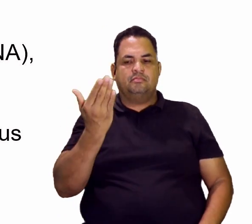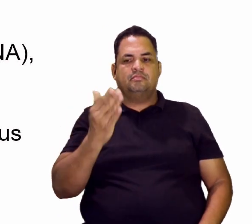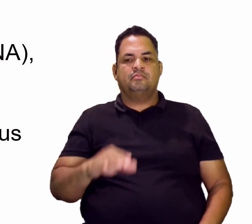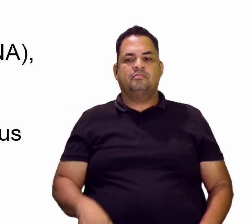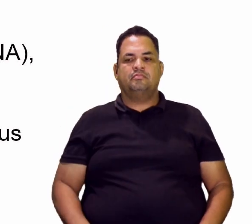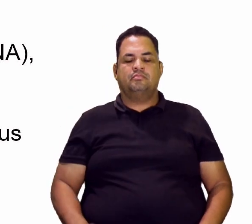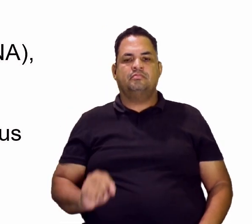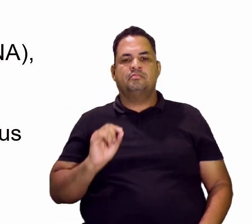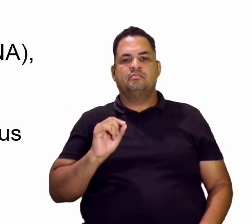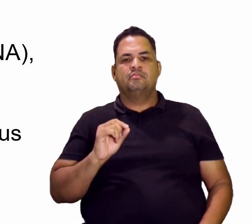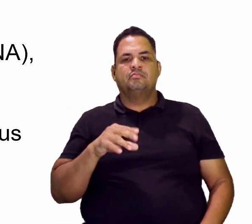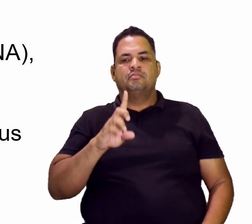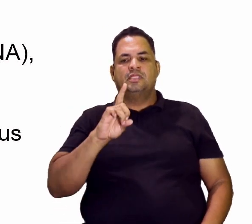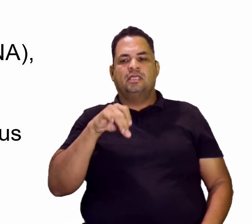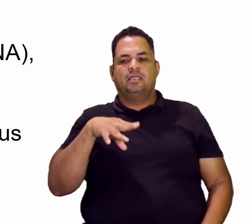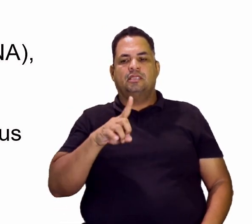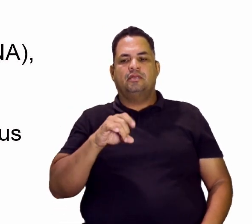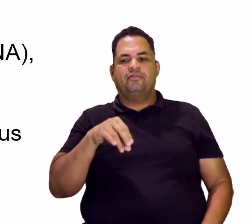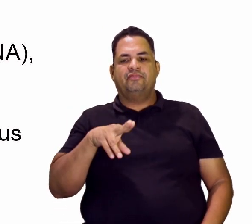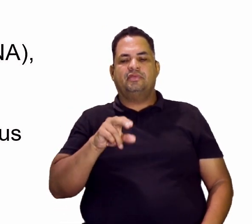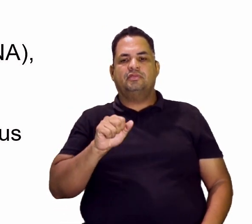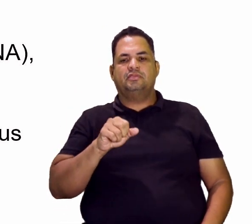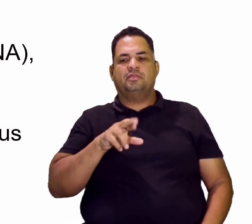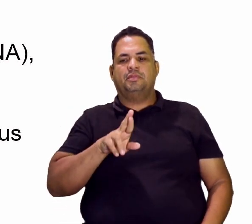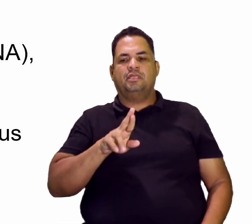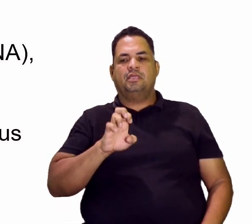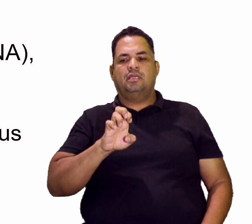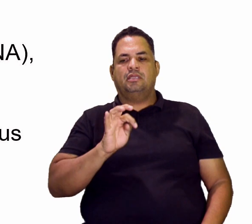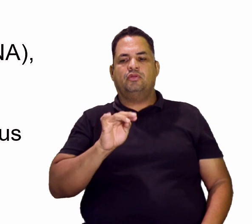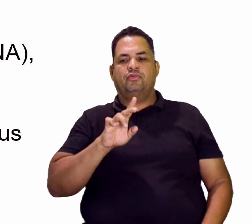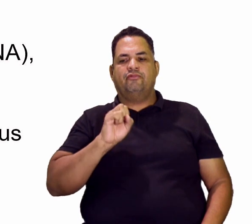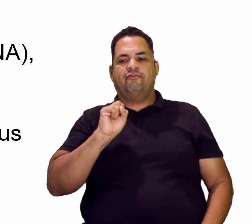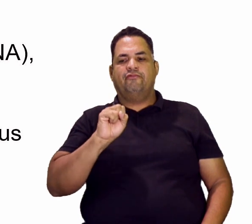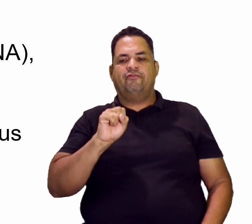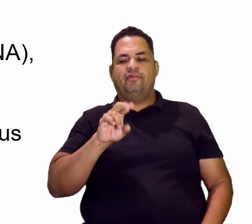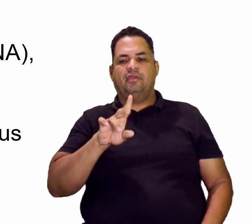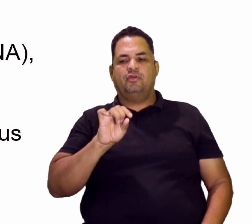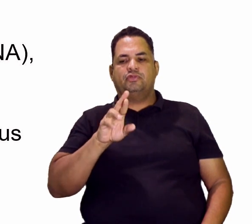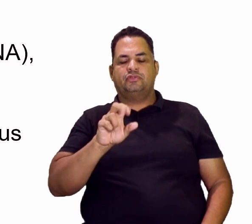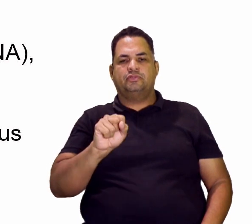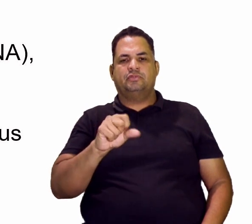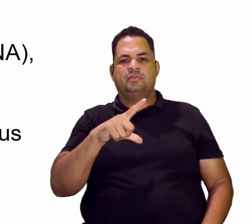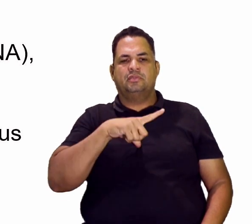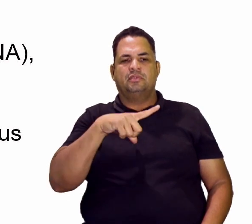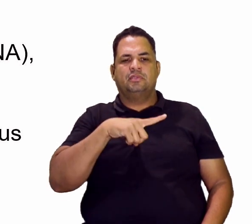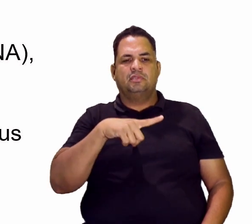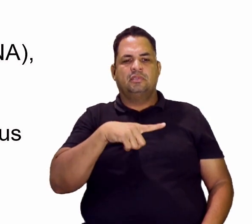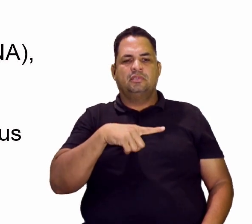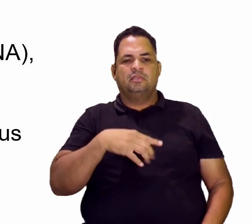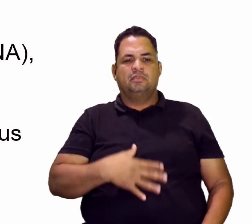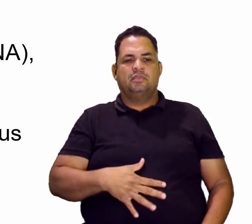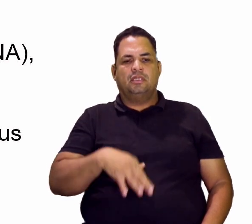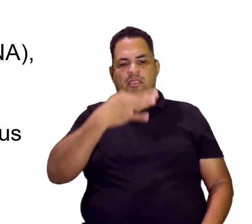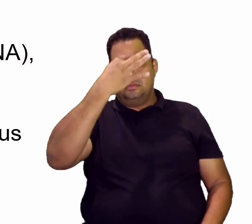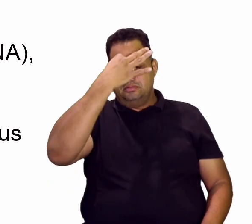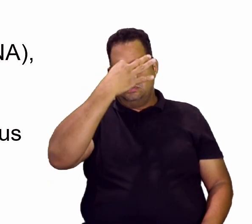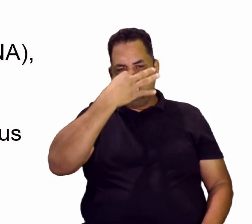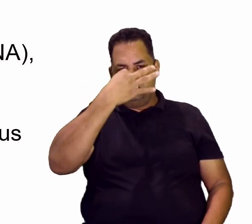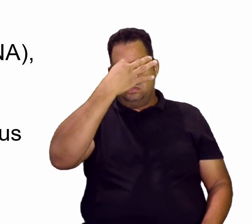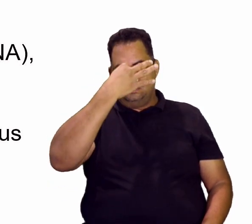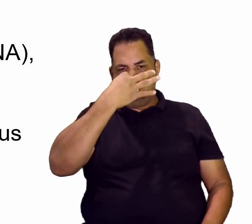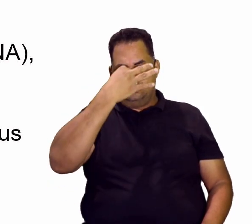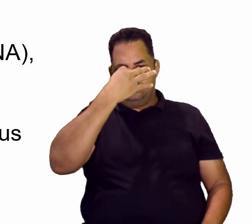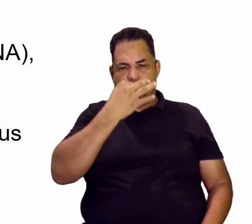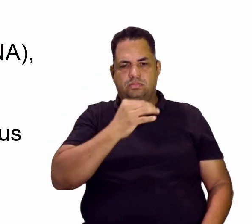Dos que eram adenovírus e retrovírus, certo? Aí nós temos o resfriado, agente etiológico, que é